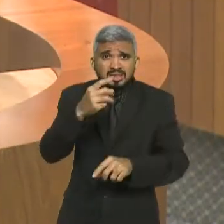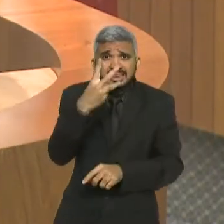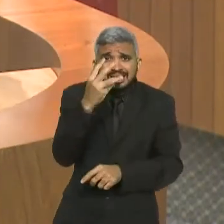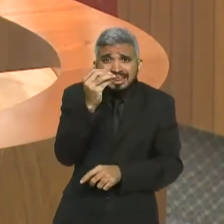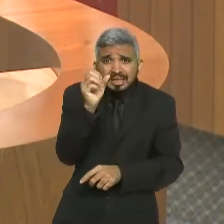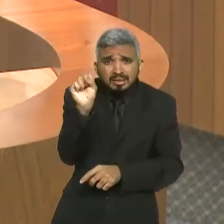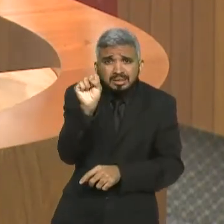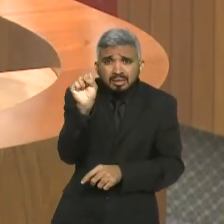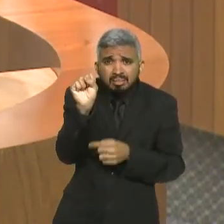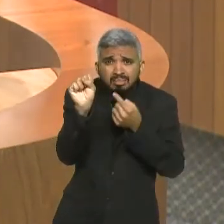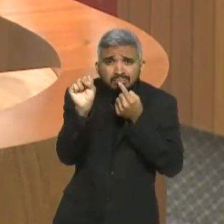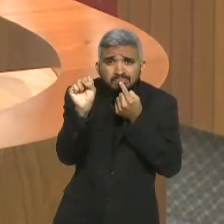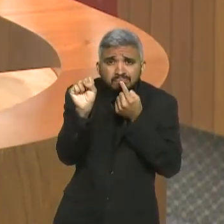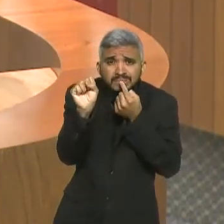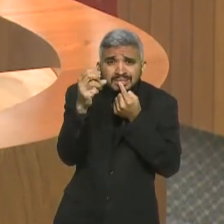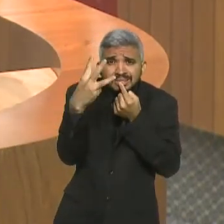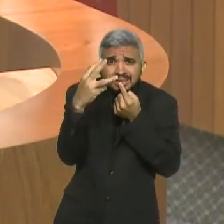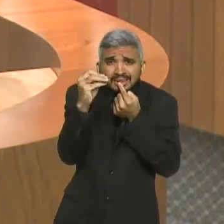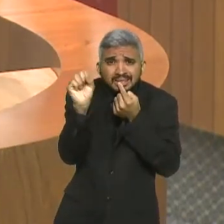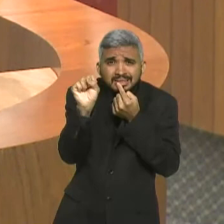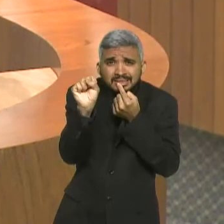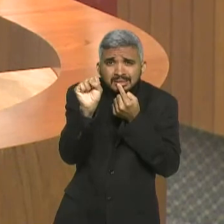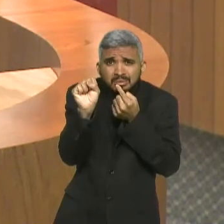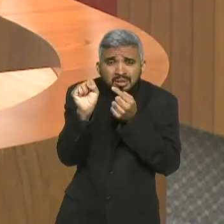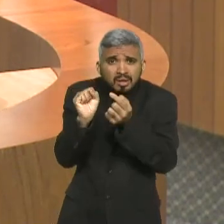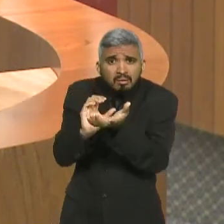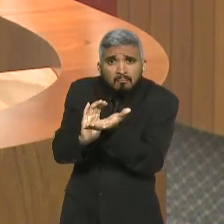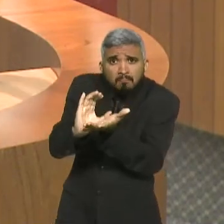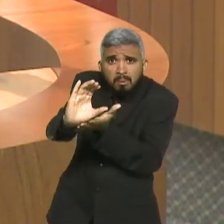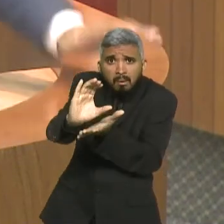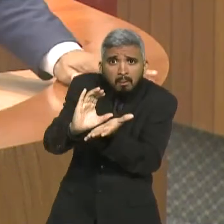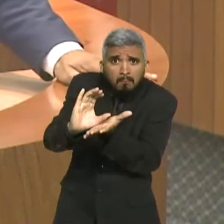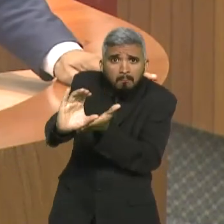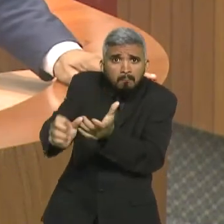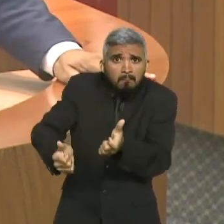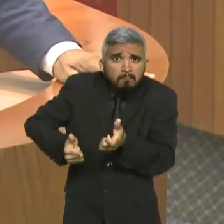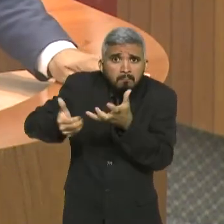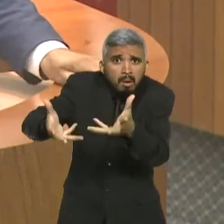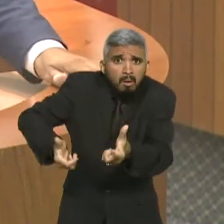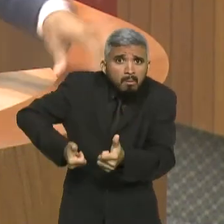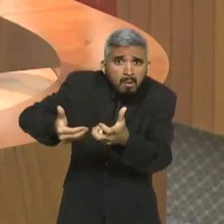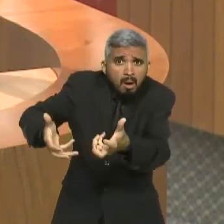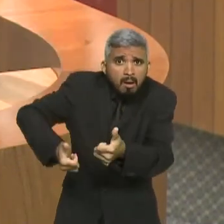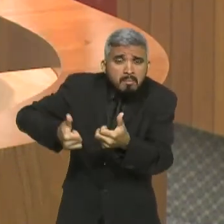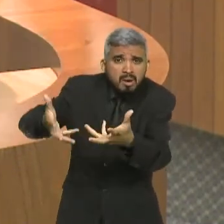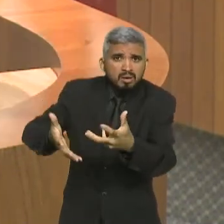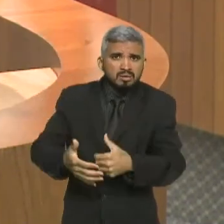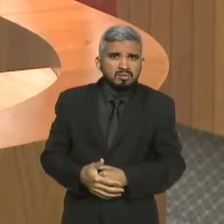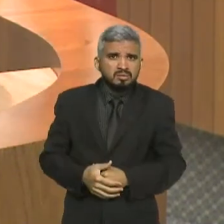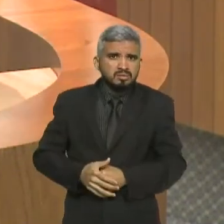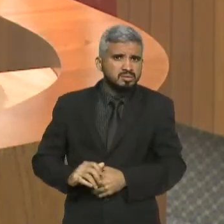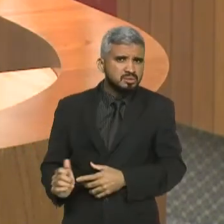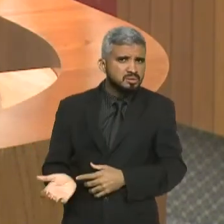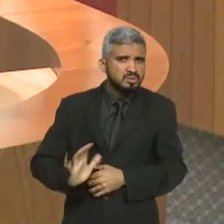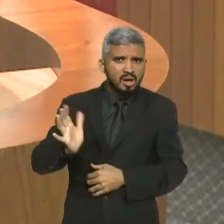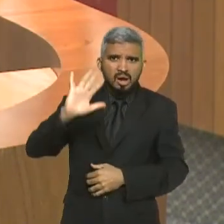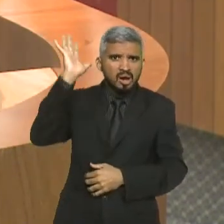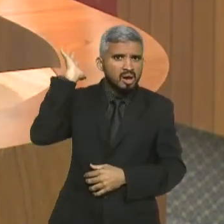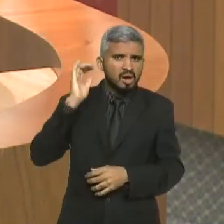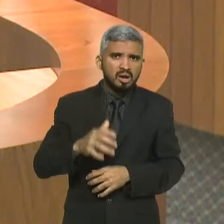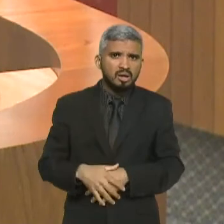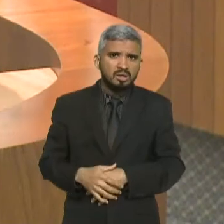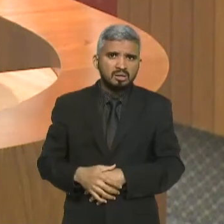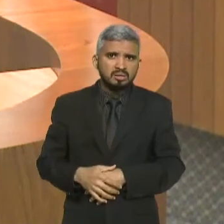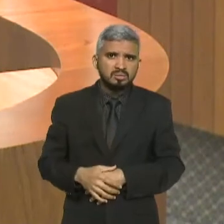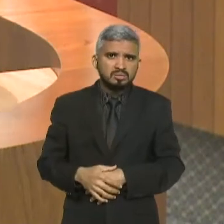Fantástico, horário mais caro da televisão brasileira, era para divulgar isso. Por que que os meios de comunicação